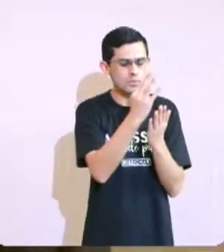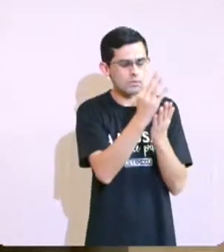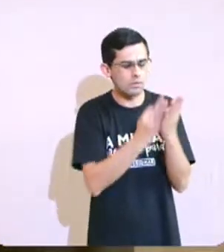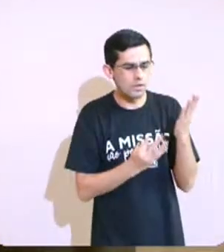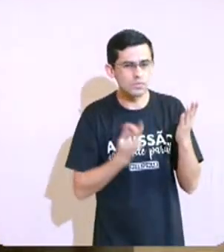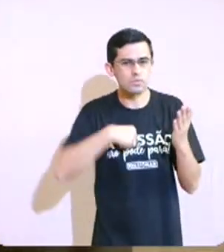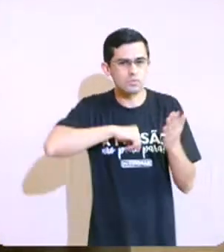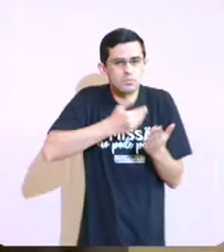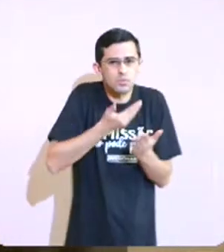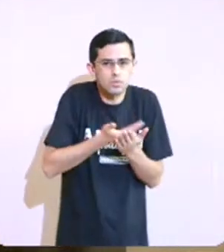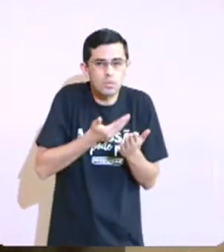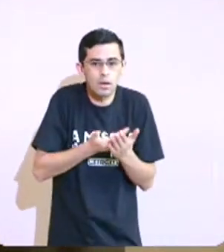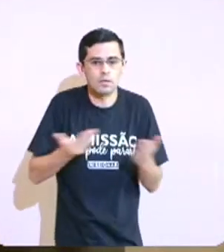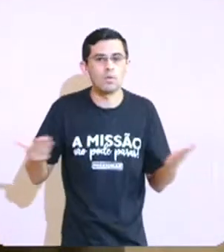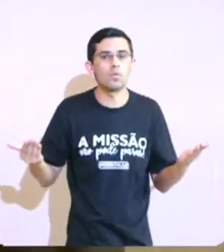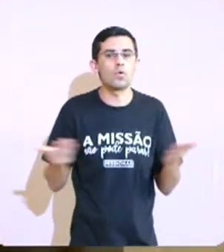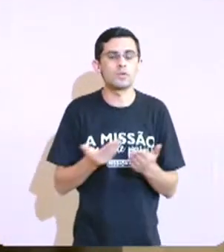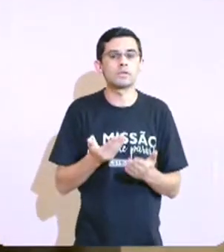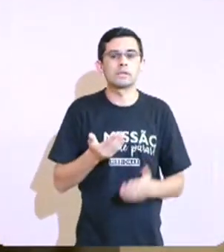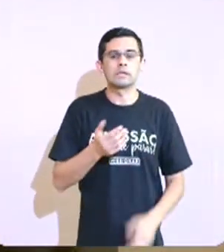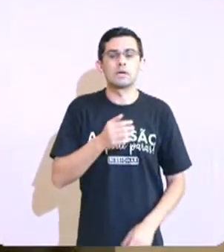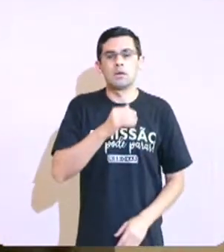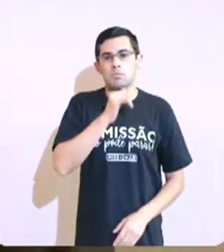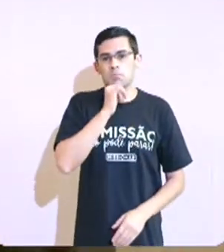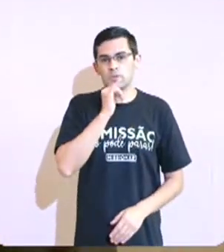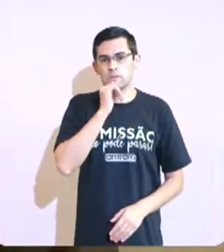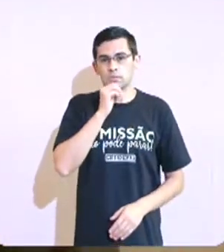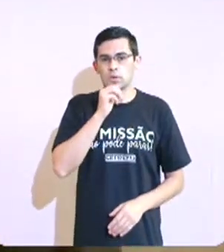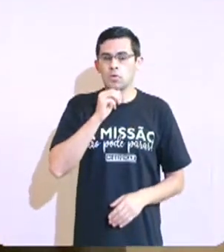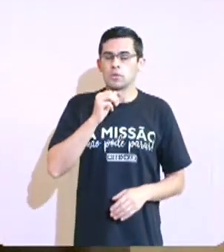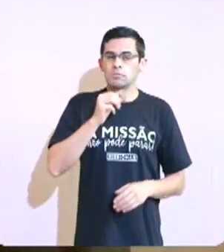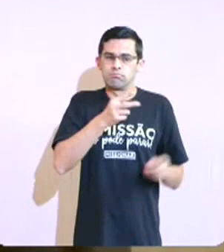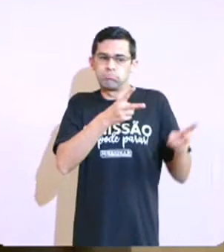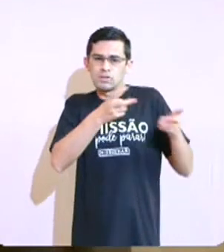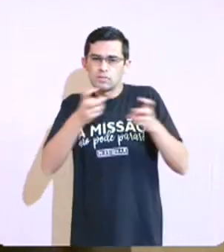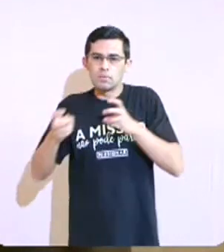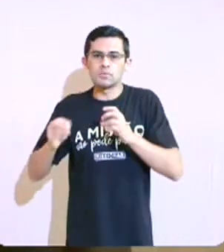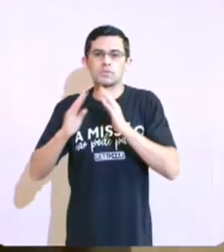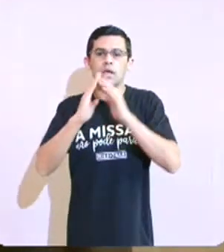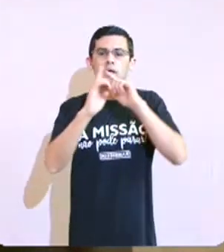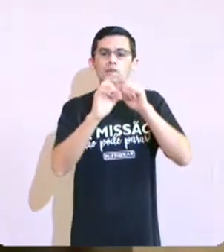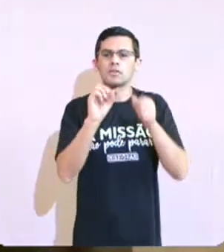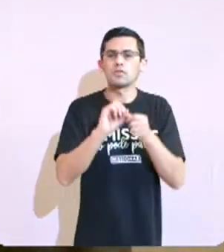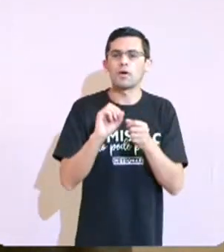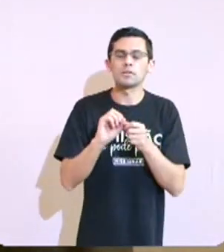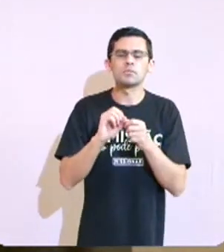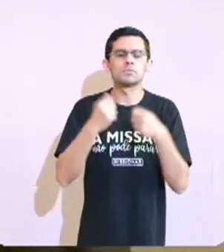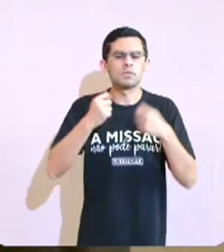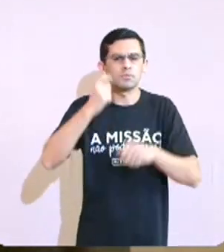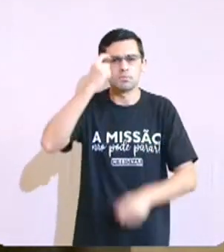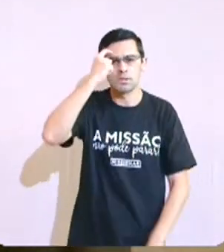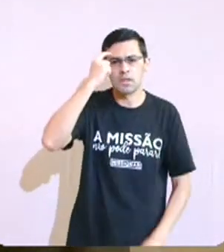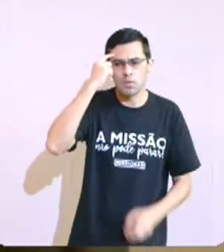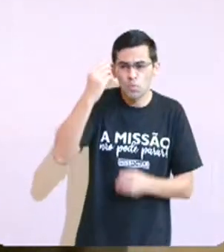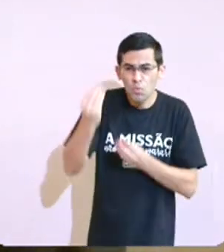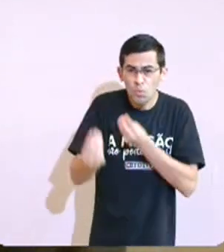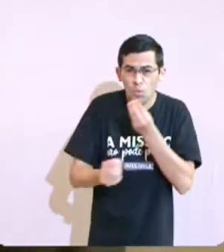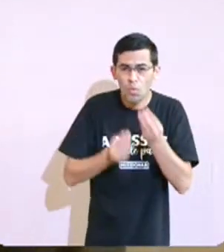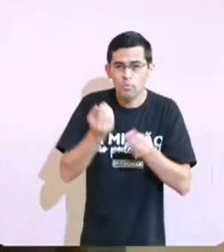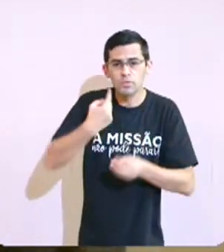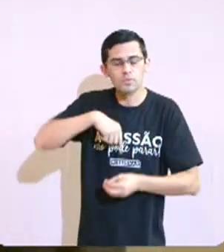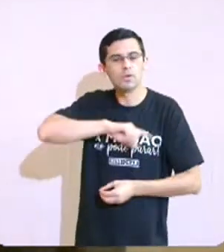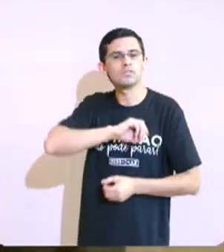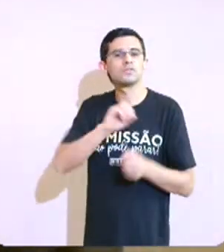meditação hoje, é: se vimos o que é que a igreja faz, temos que perguntar: como fazemos isso